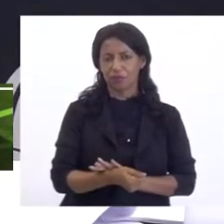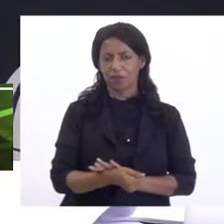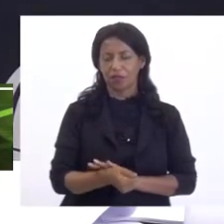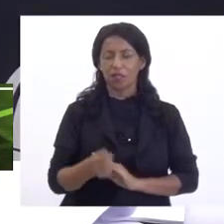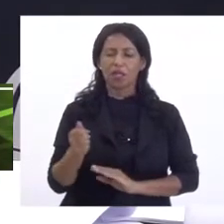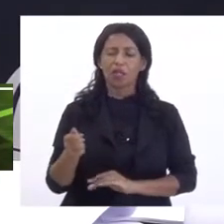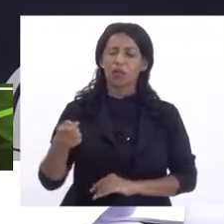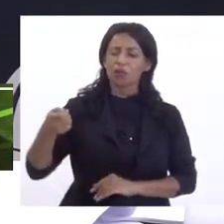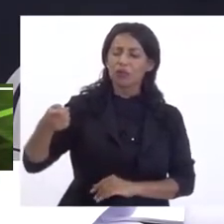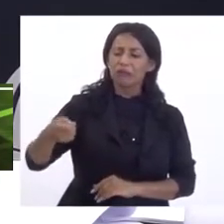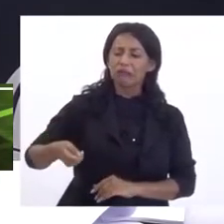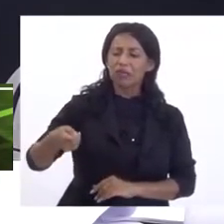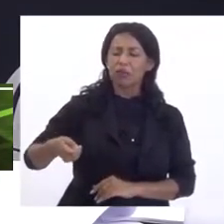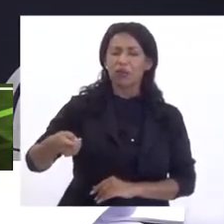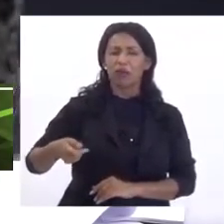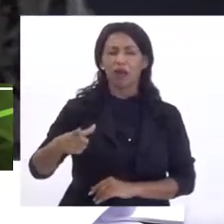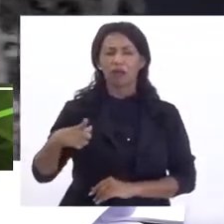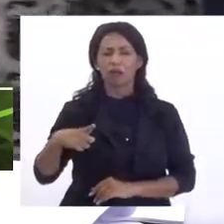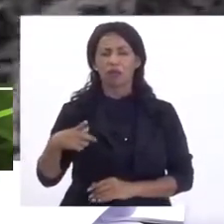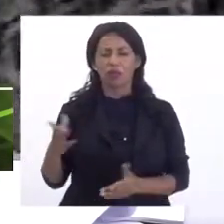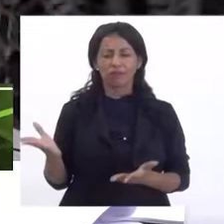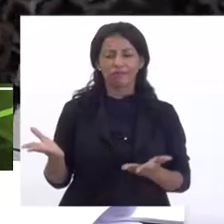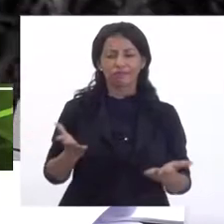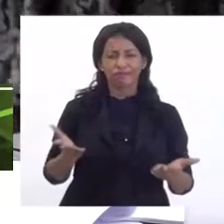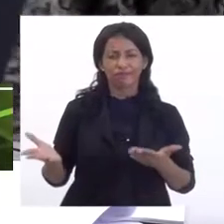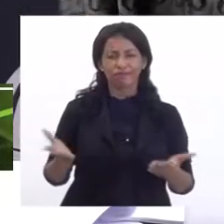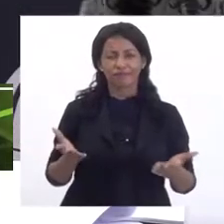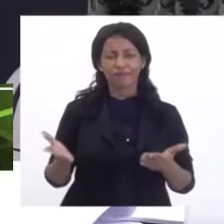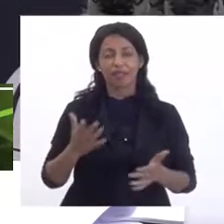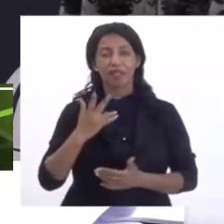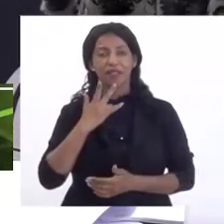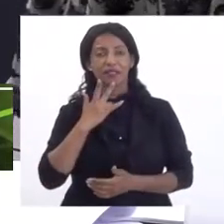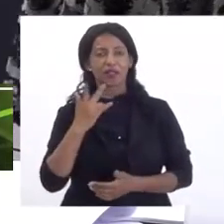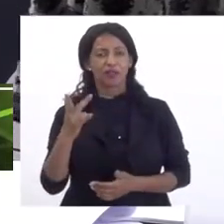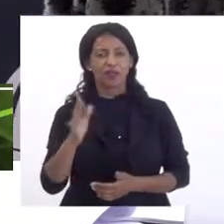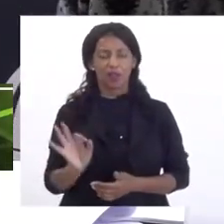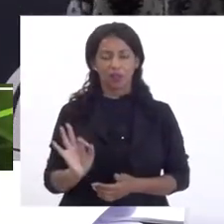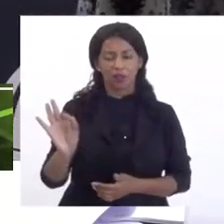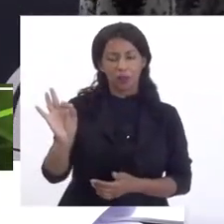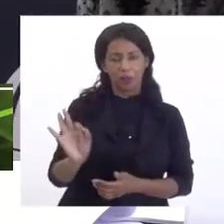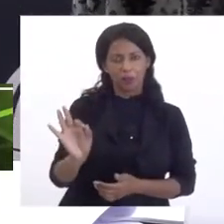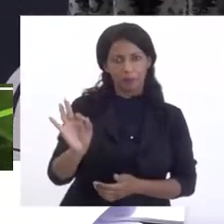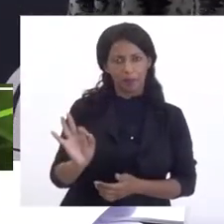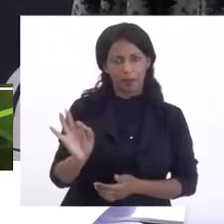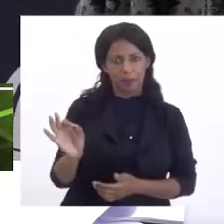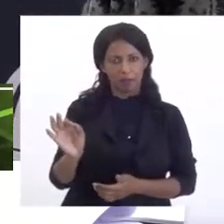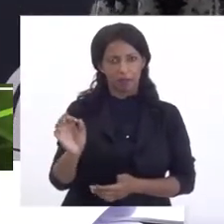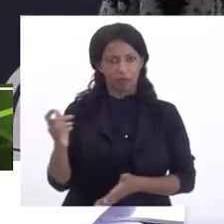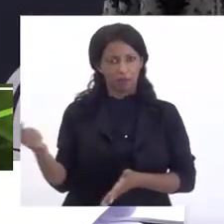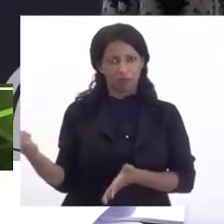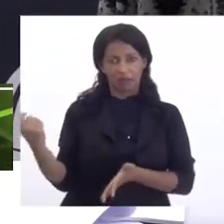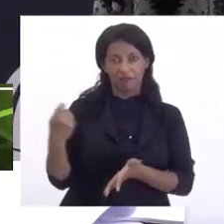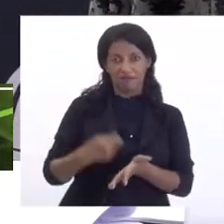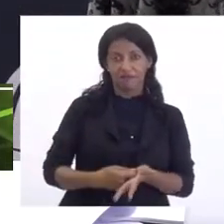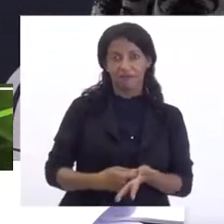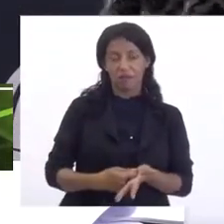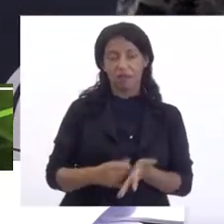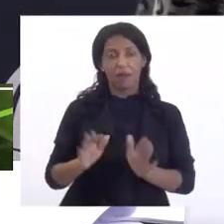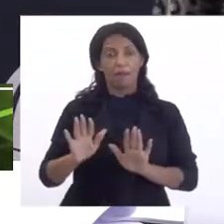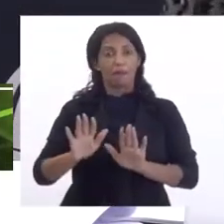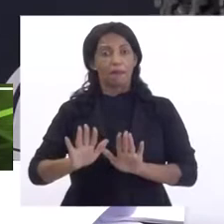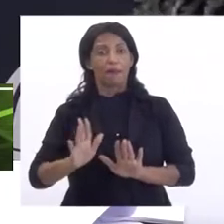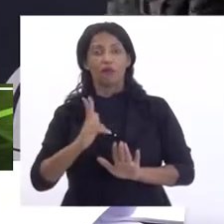uma posição flexível de dizer que o percentual estava fixado, mas